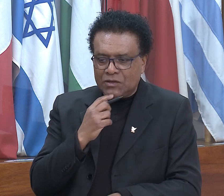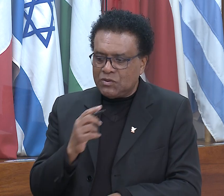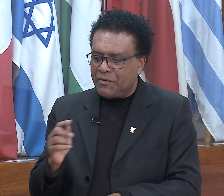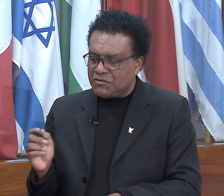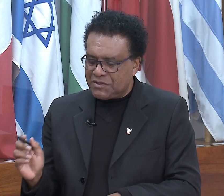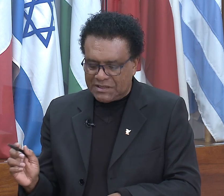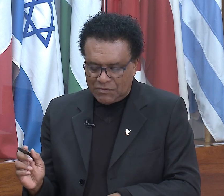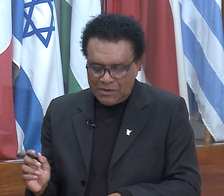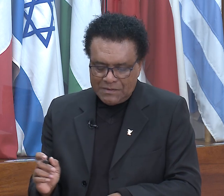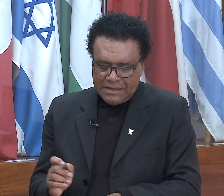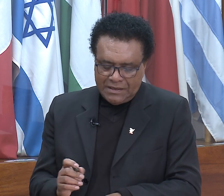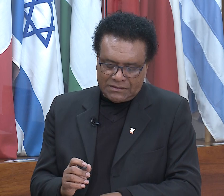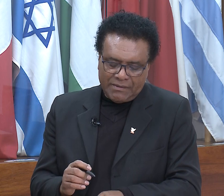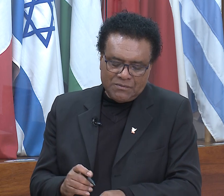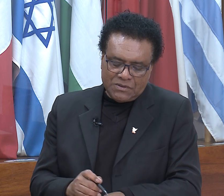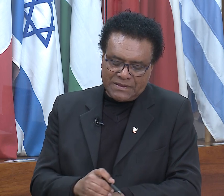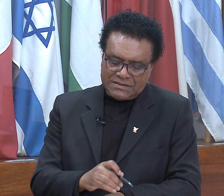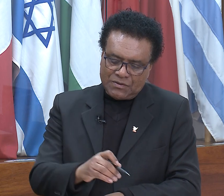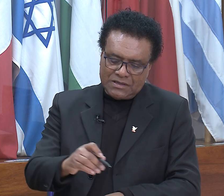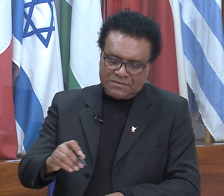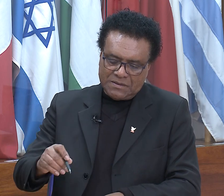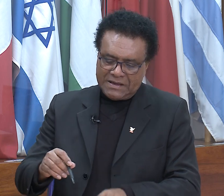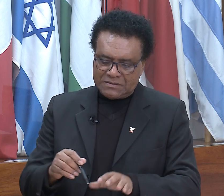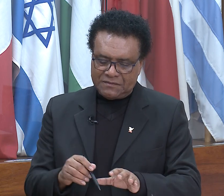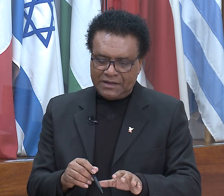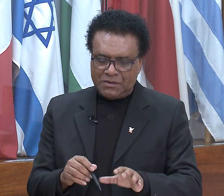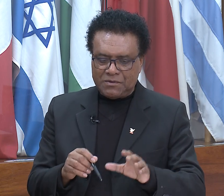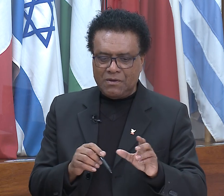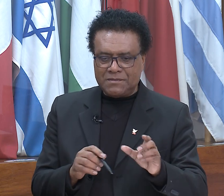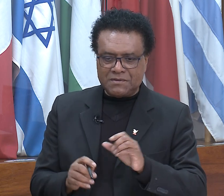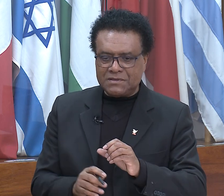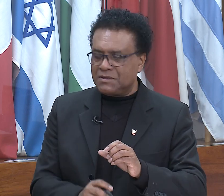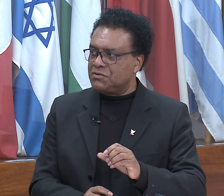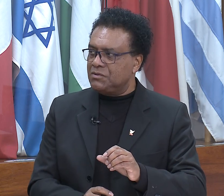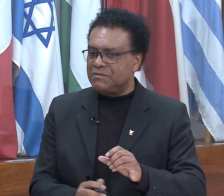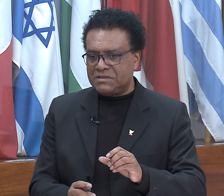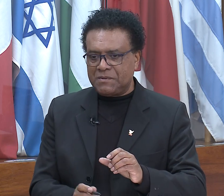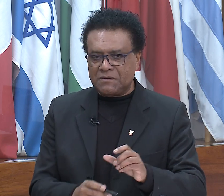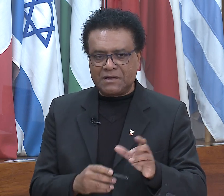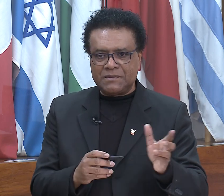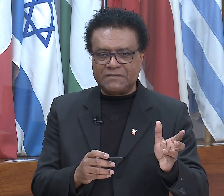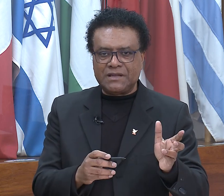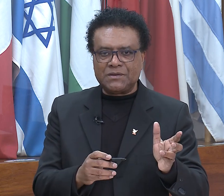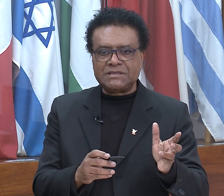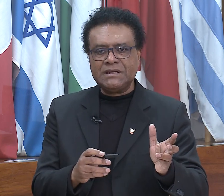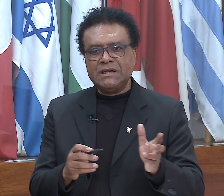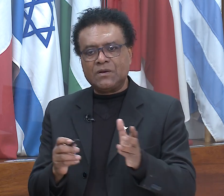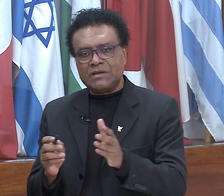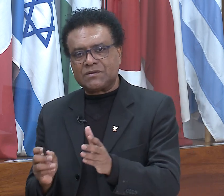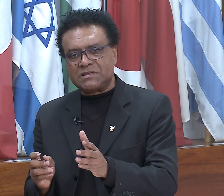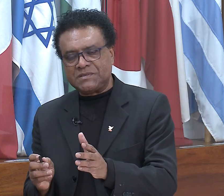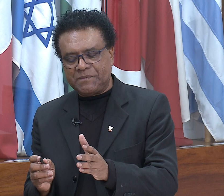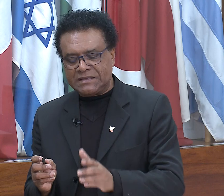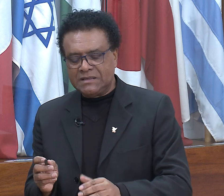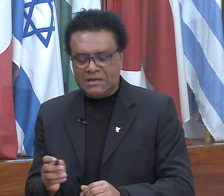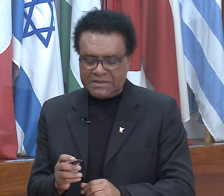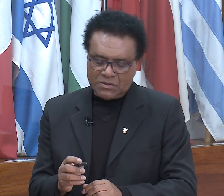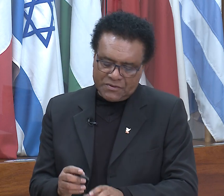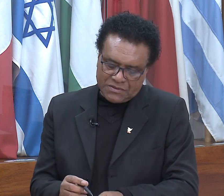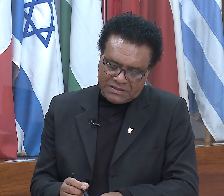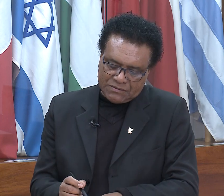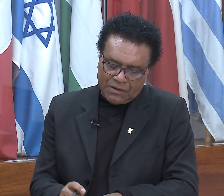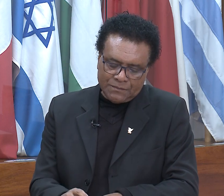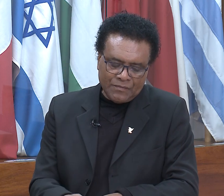salientar que eu sou professor Estadual Eu trabalho muito para essas escolas municipais como Vereador porque o âmbito Municipal Câmara de Vereadores com as escolas municipais